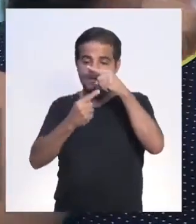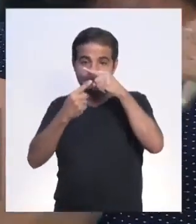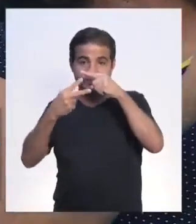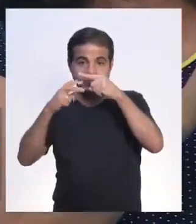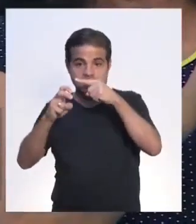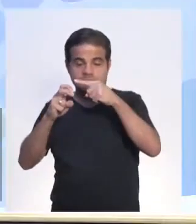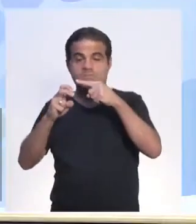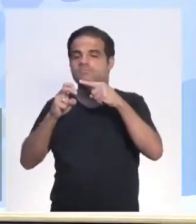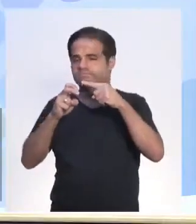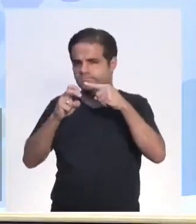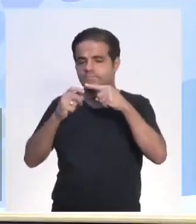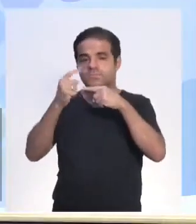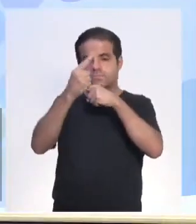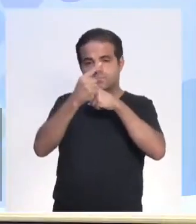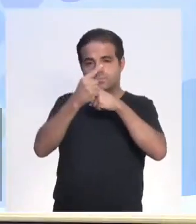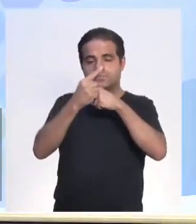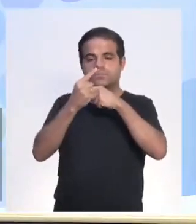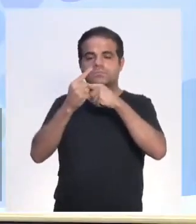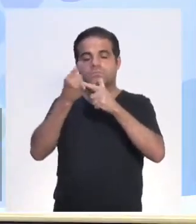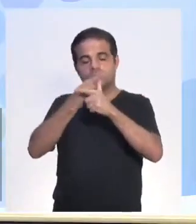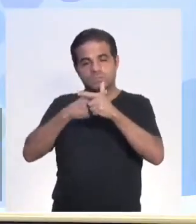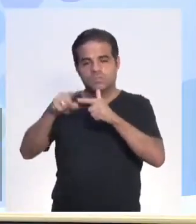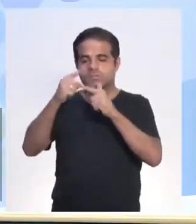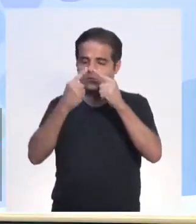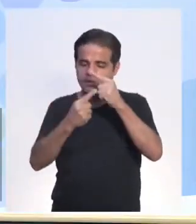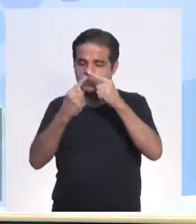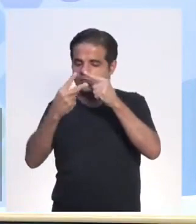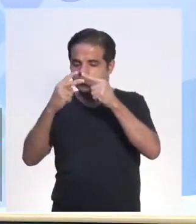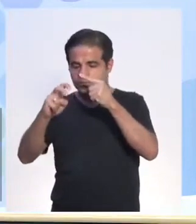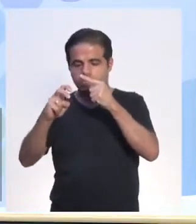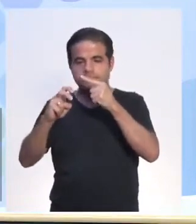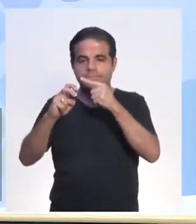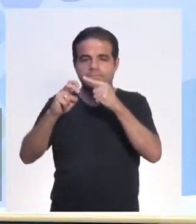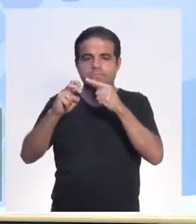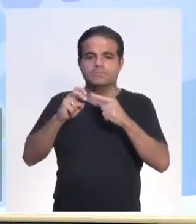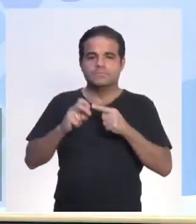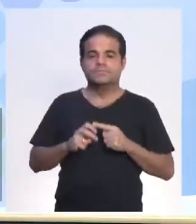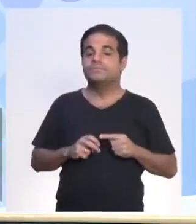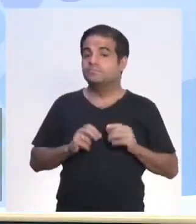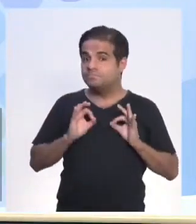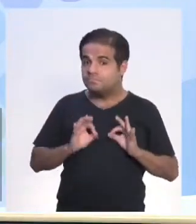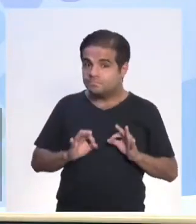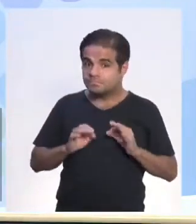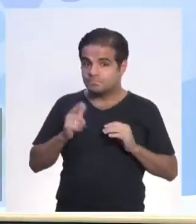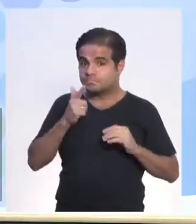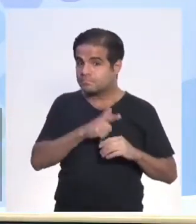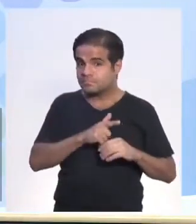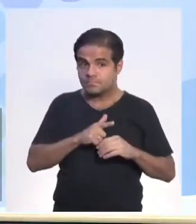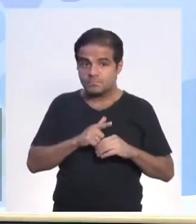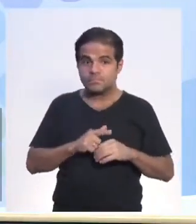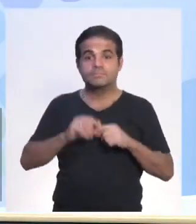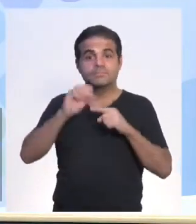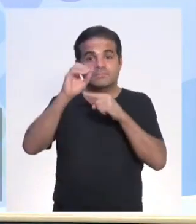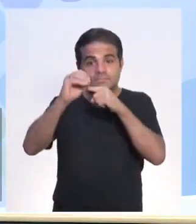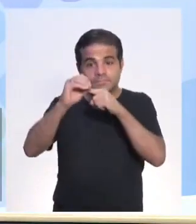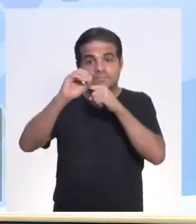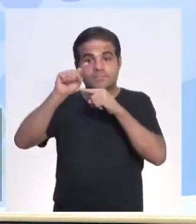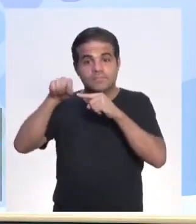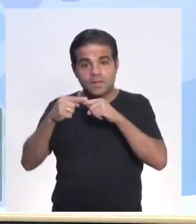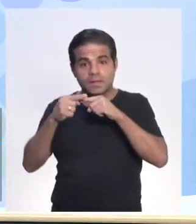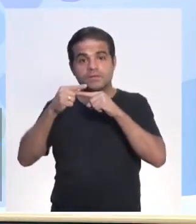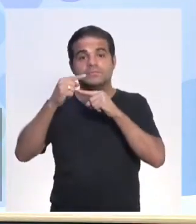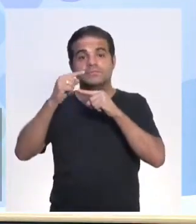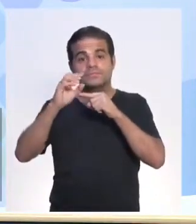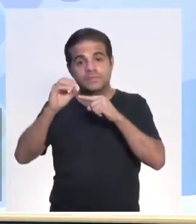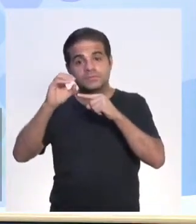1/125. Vamos lá. 1 dividido por 125. Olha, deu